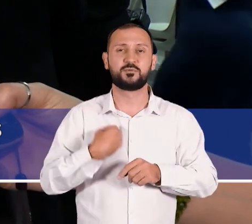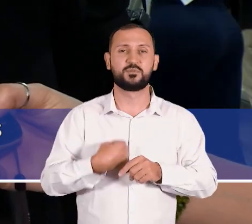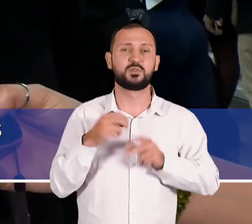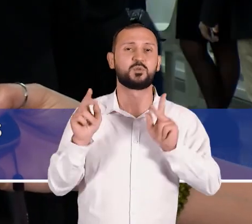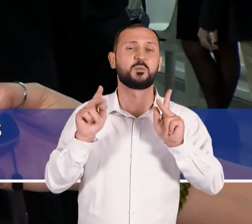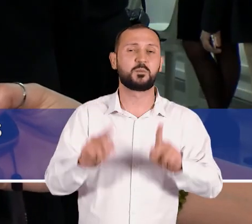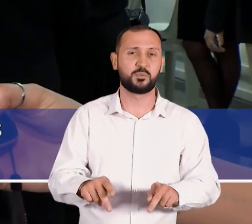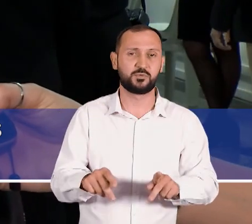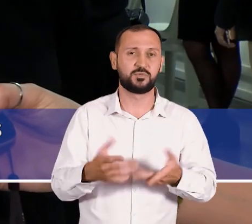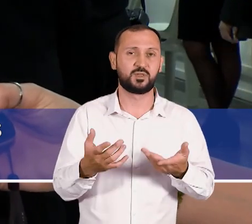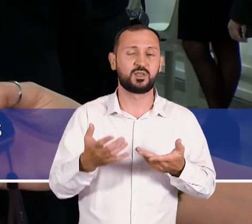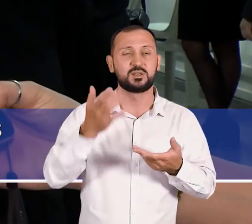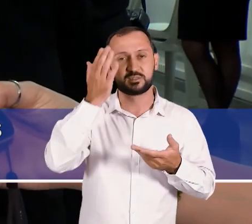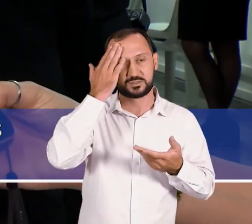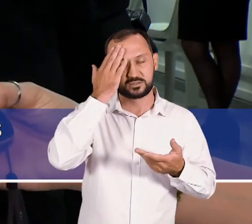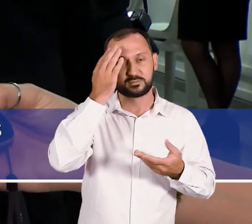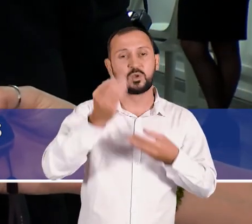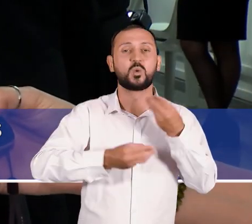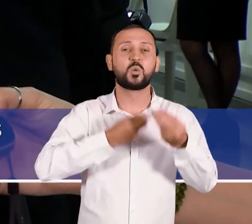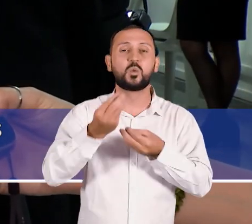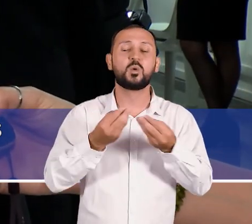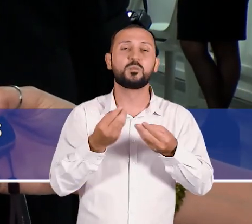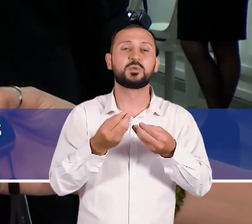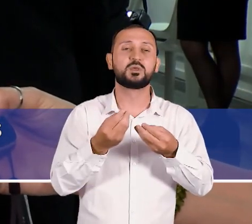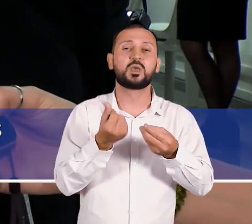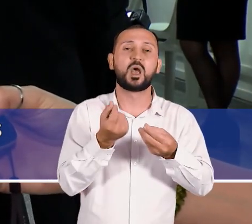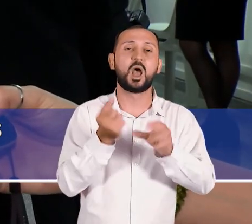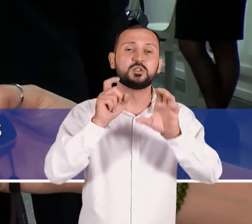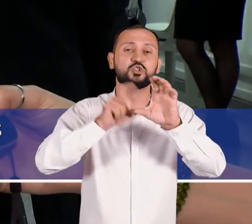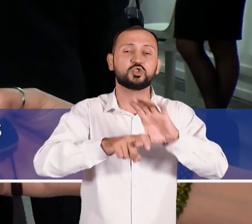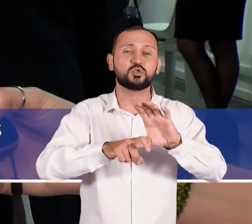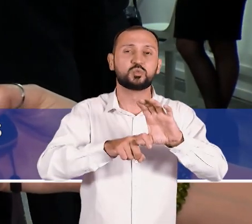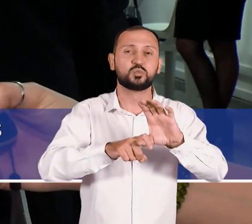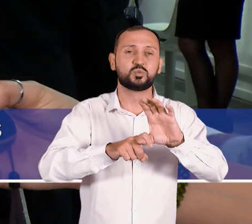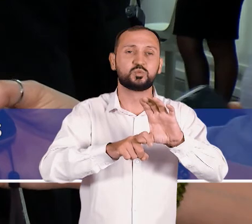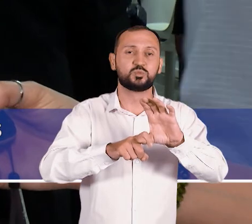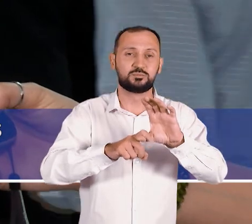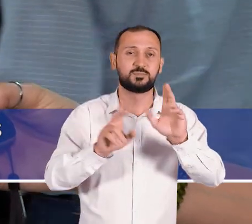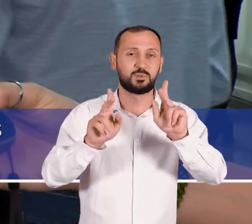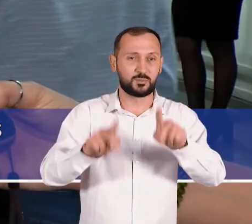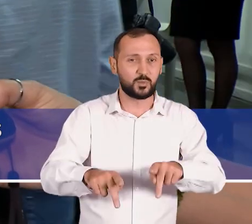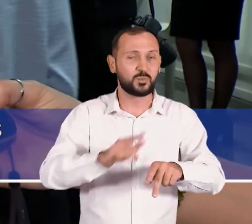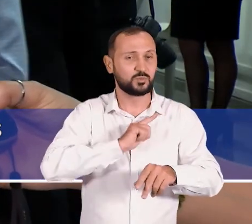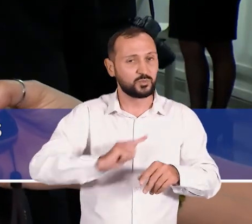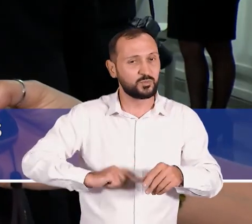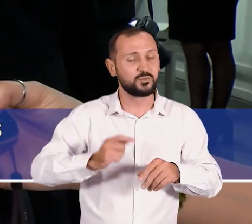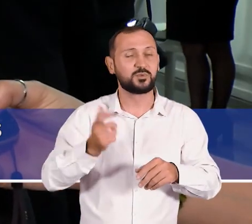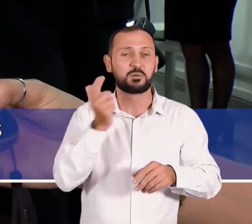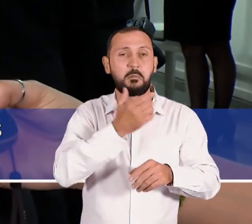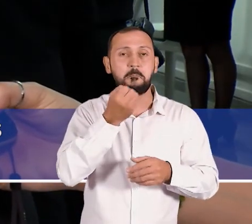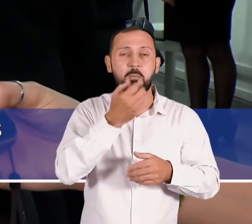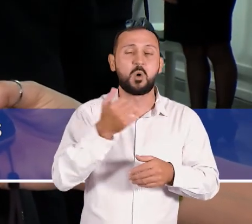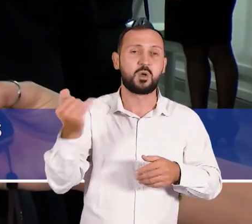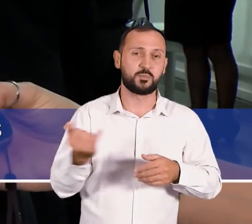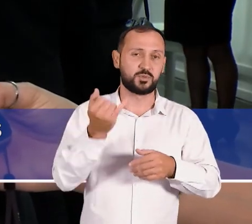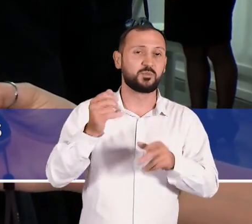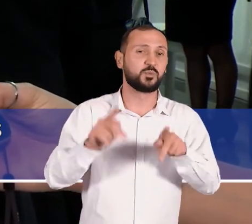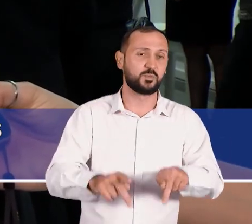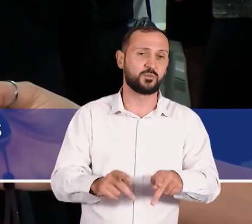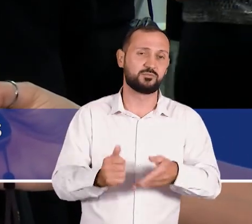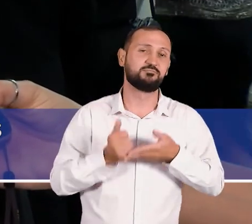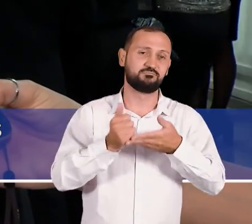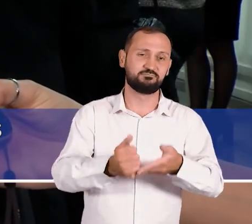para a vida da população. Isto é, saber quanto as contas públicas são importantes para que a população possa viver melhor.